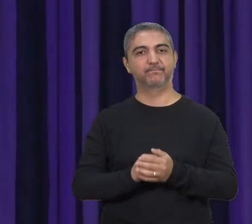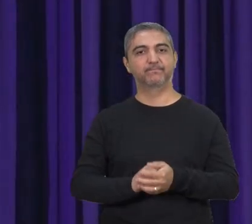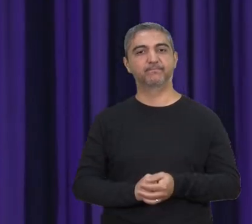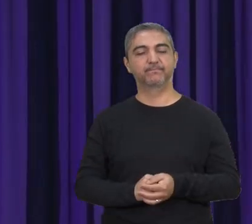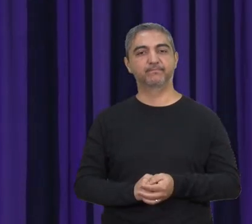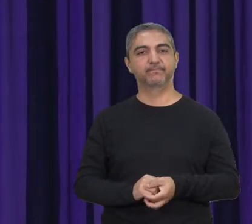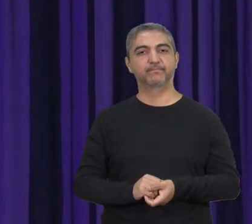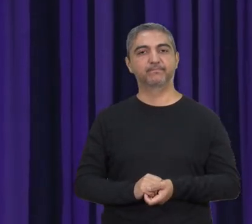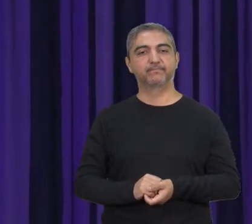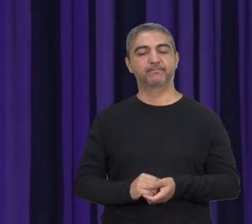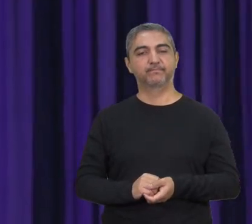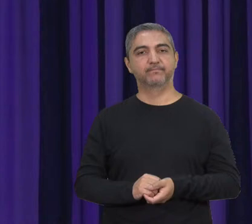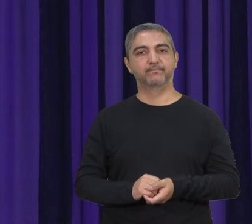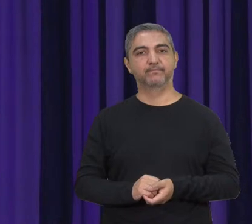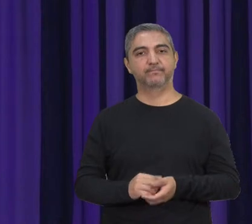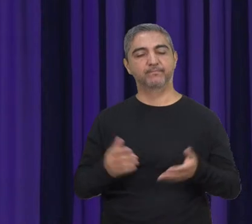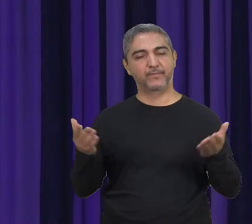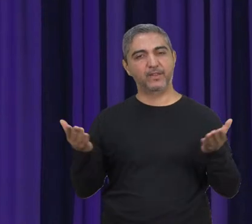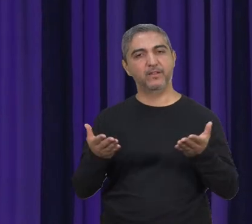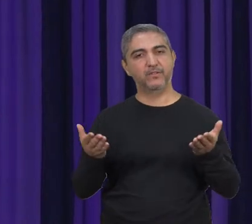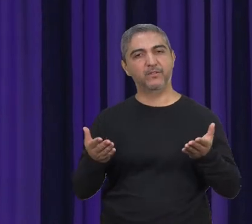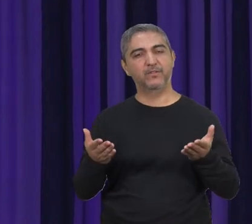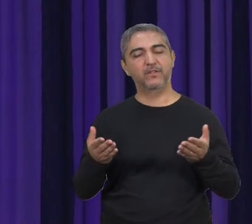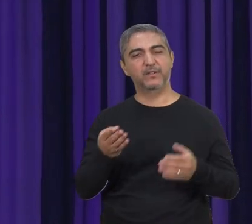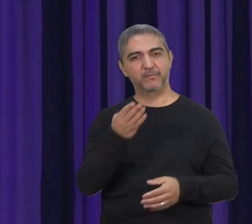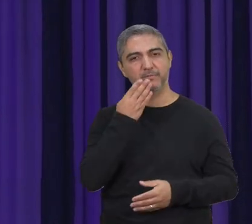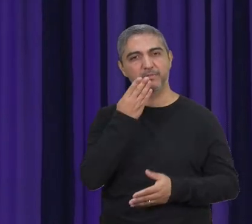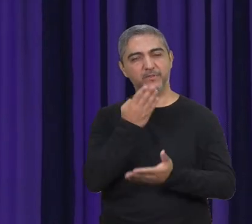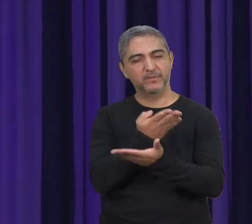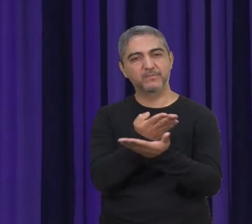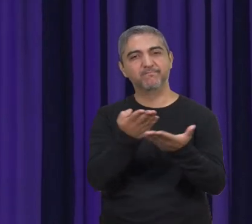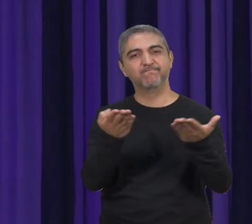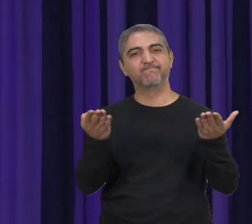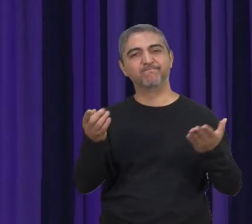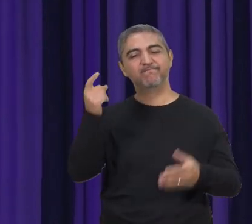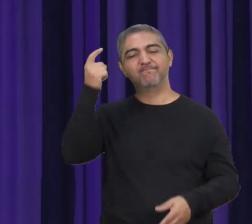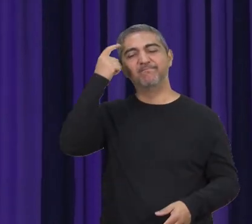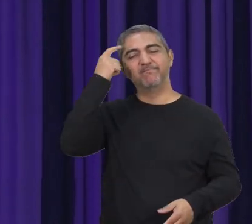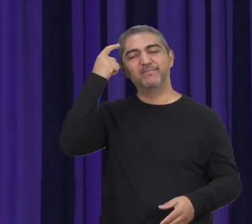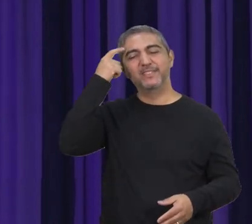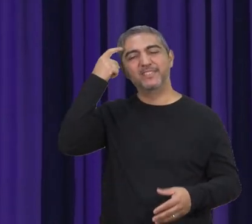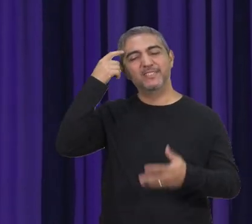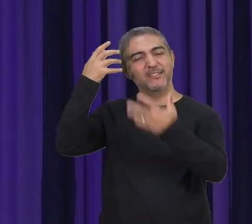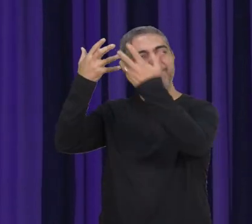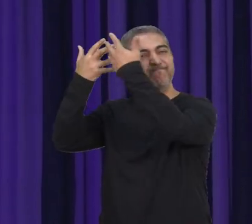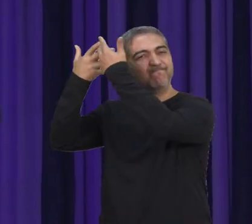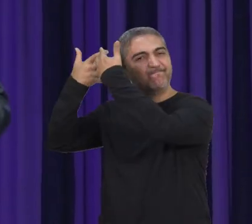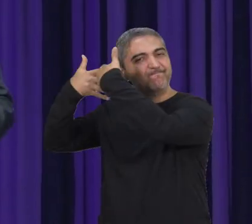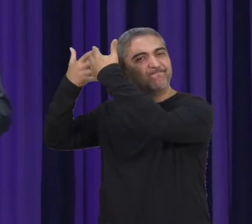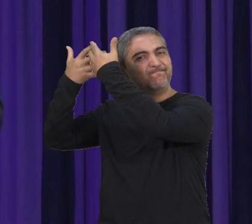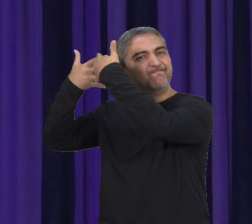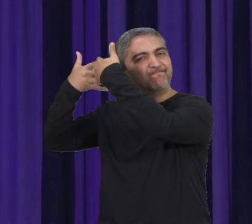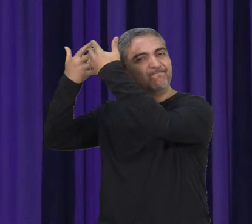gostaria que nós pensássemos um pouquinho mais profundamente no que nós acabamos de ouvir.